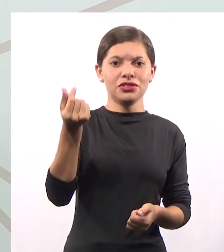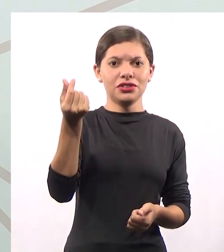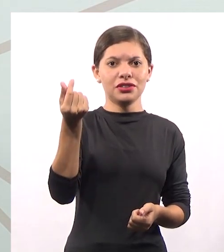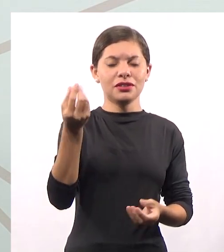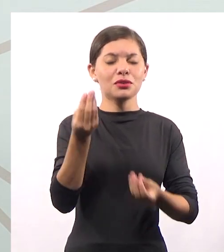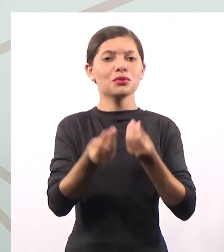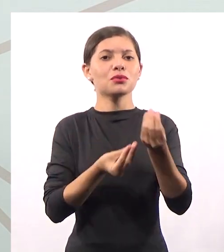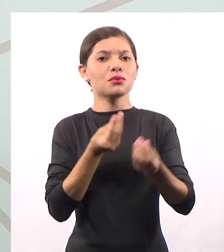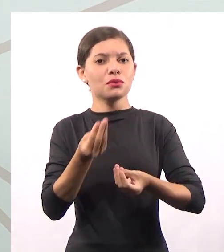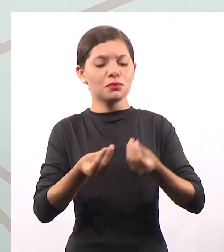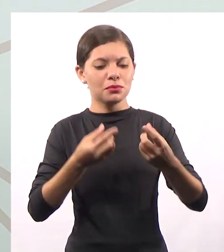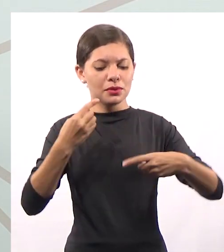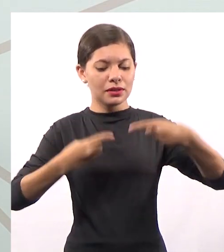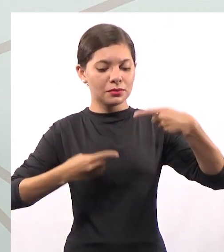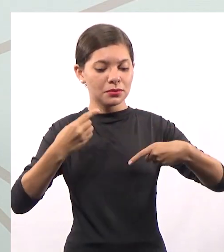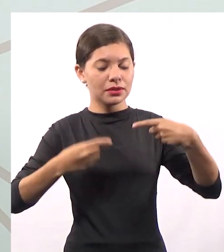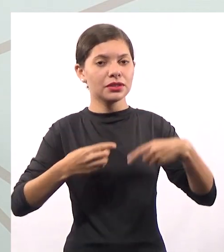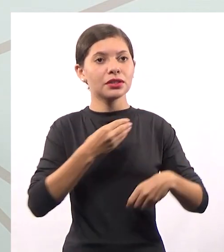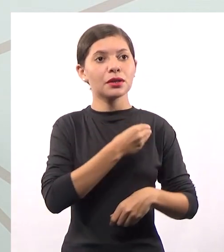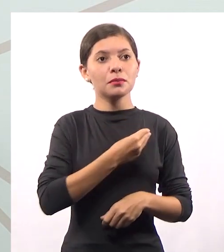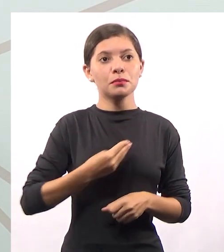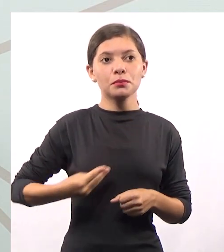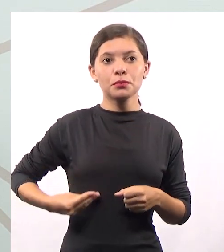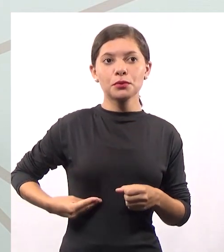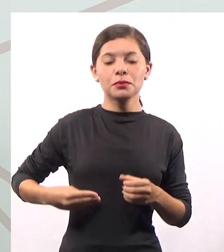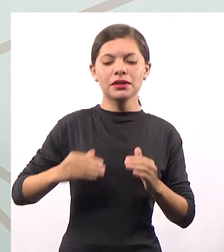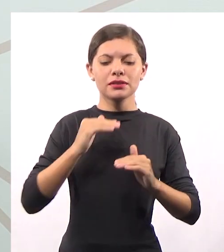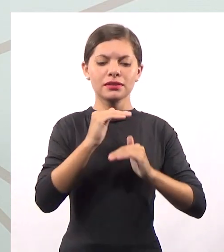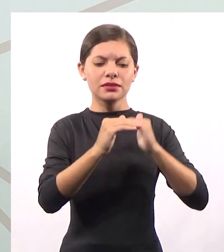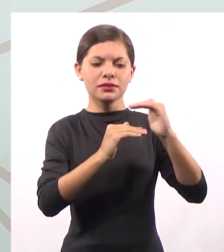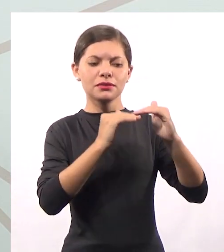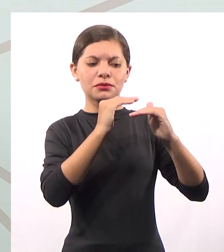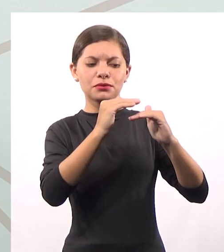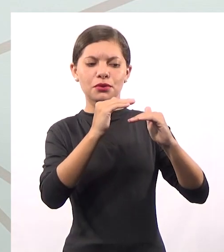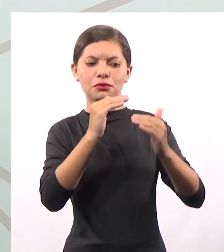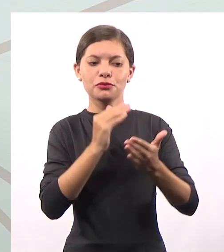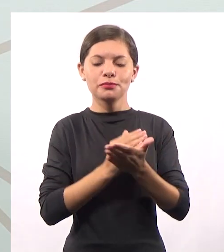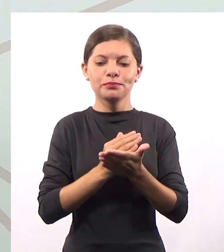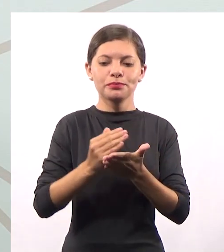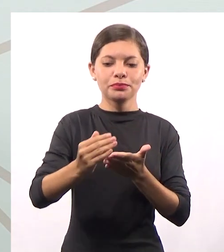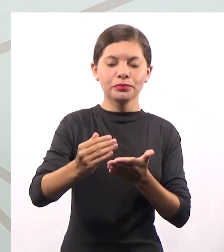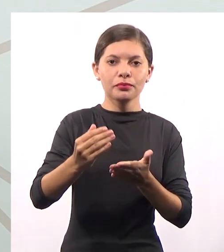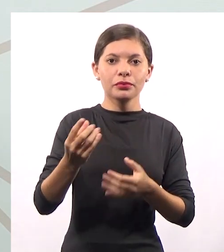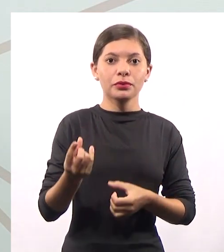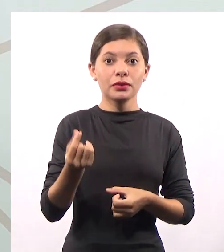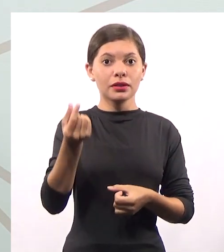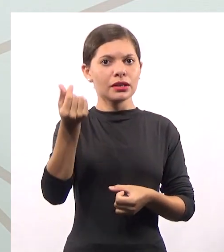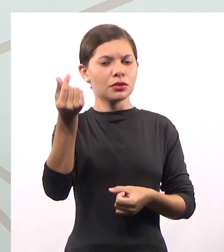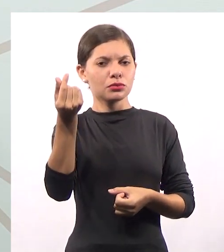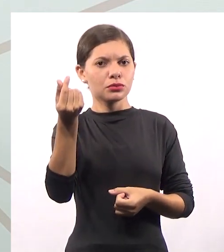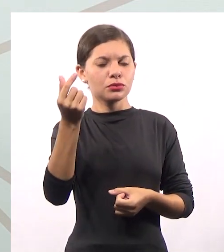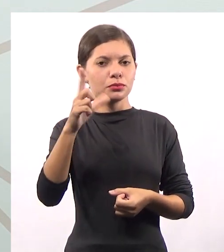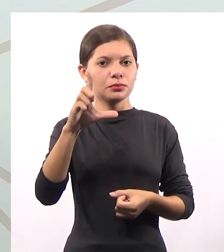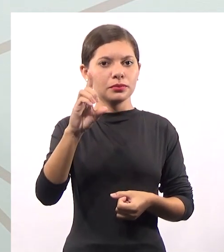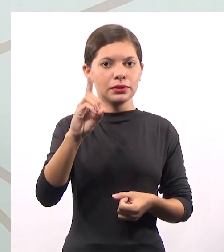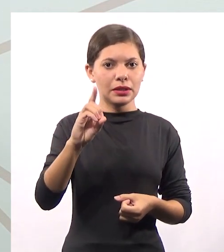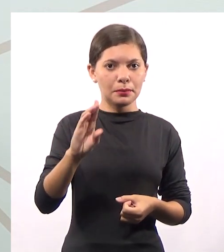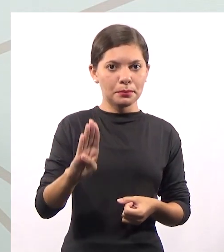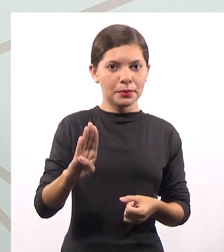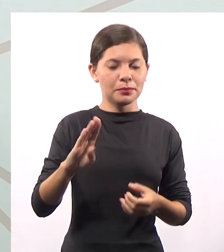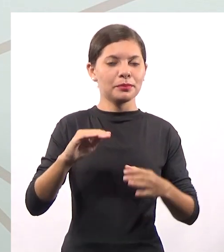suficiente? Como que as políticas públicas se desenvolvem a partir dos recursos estipulados pela